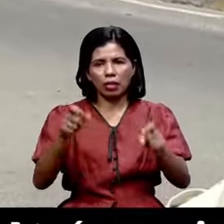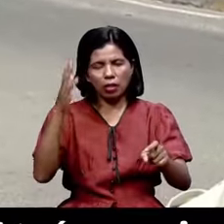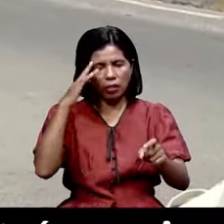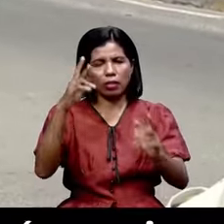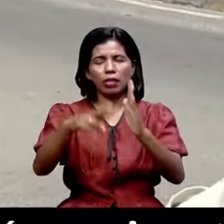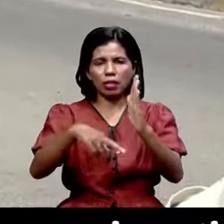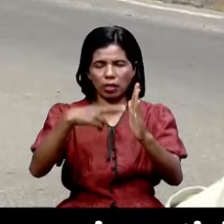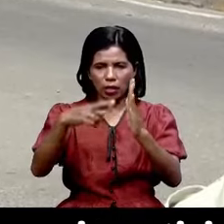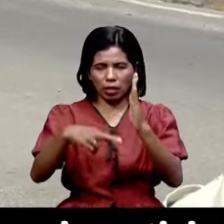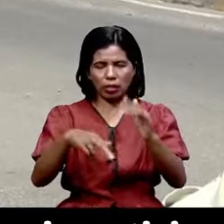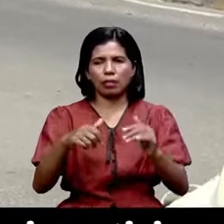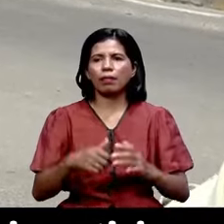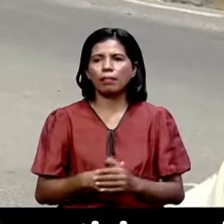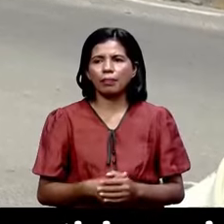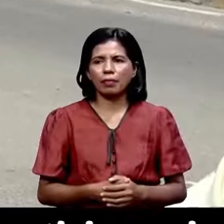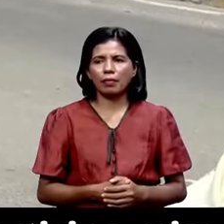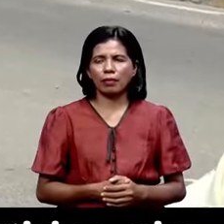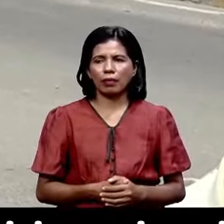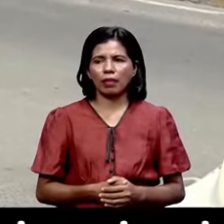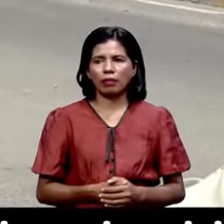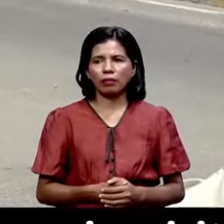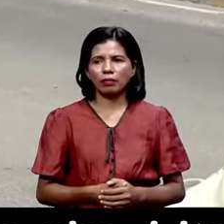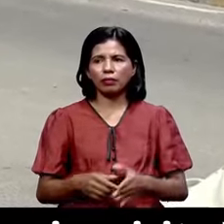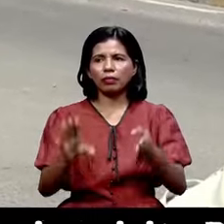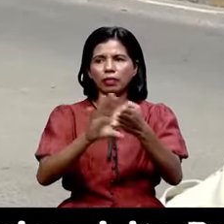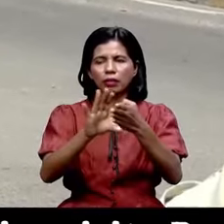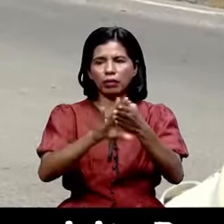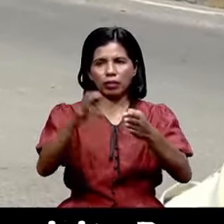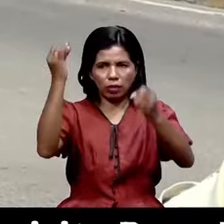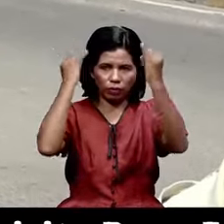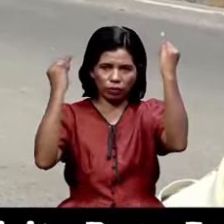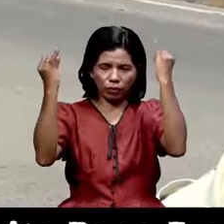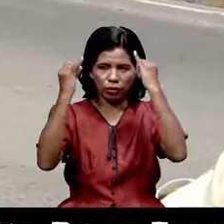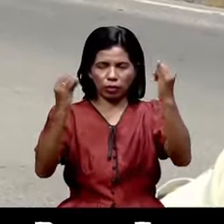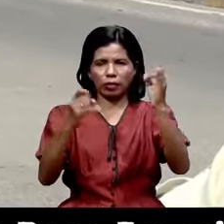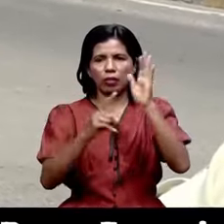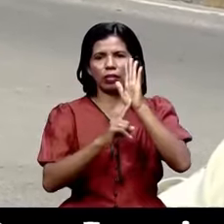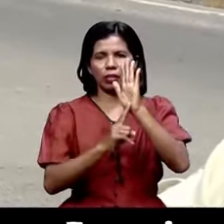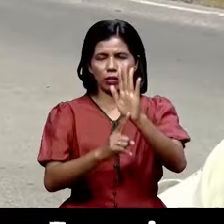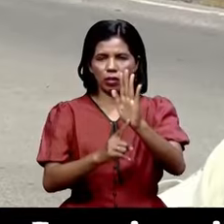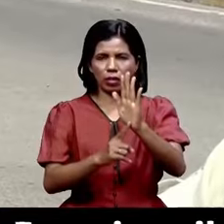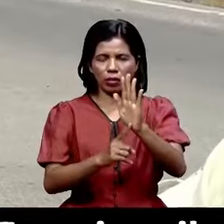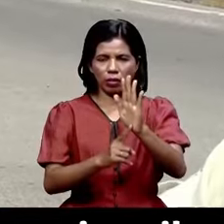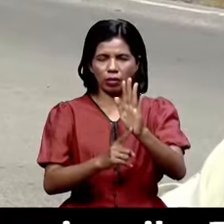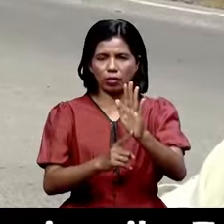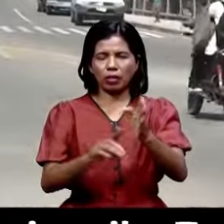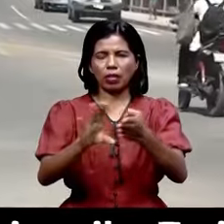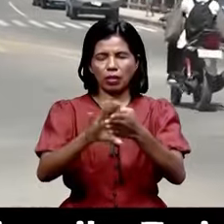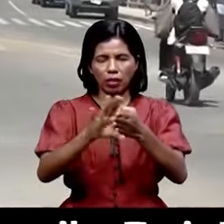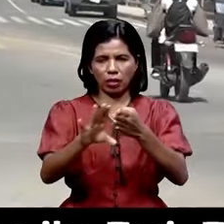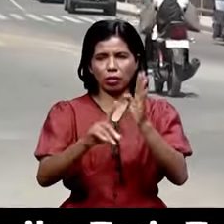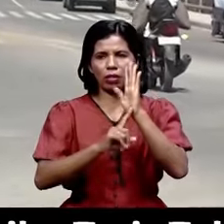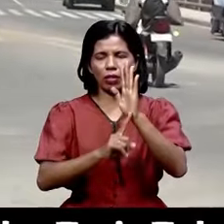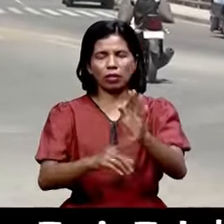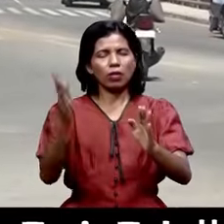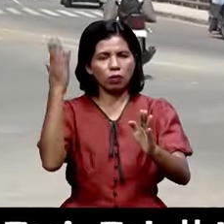dia agora carta de informação aviso por outro lado, careta lá, uma mãe, né? Antes